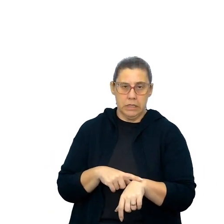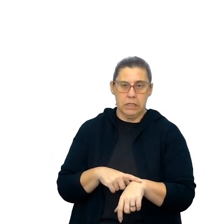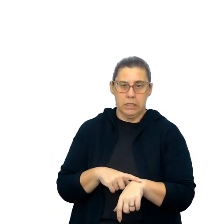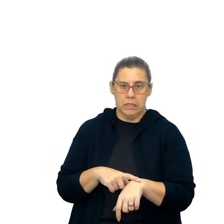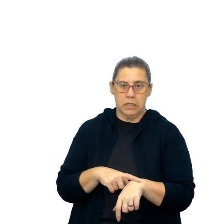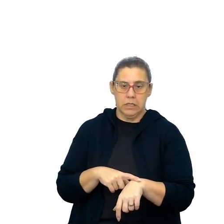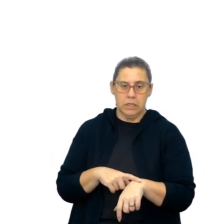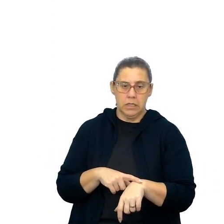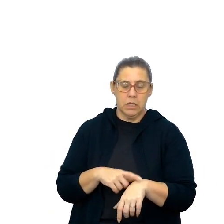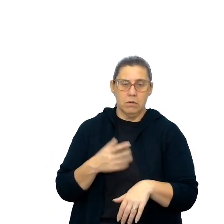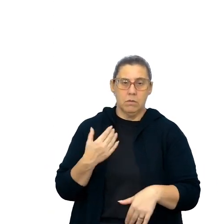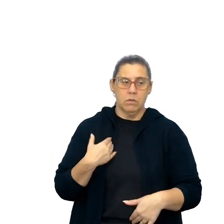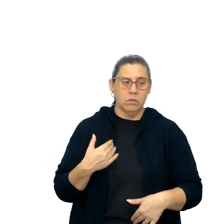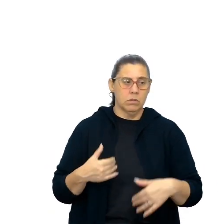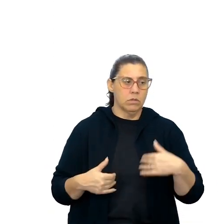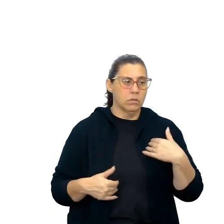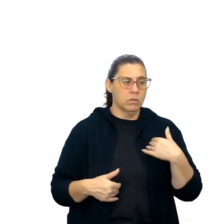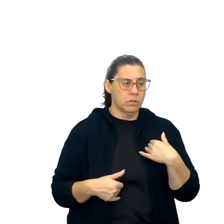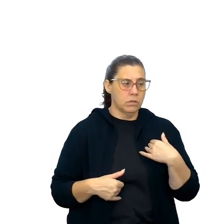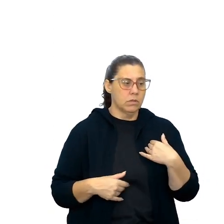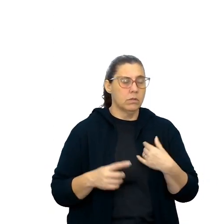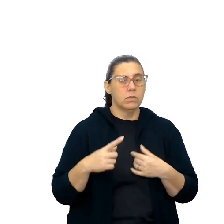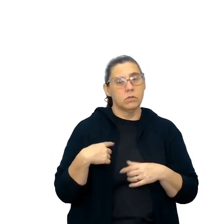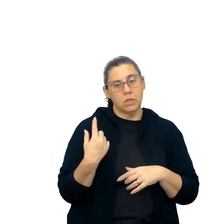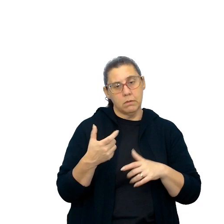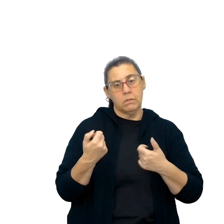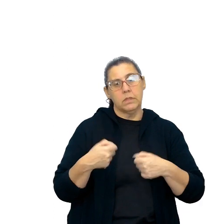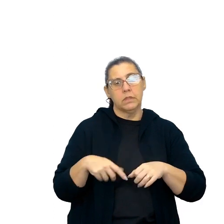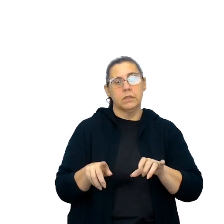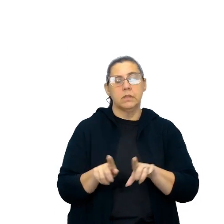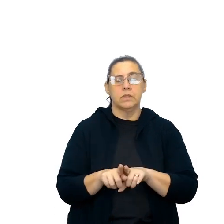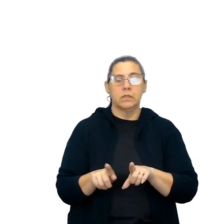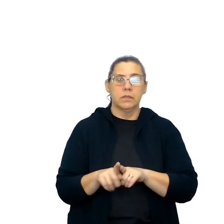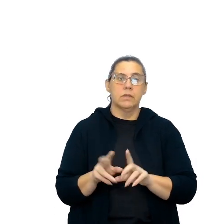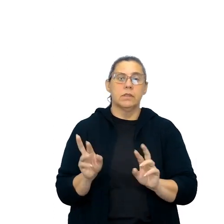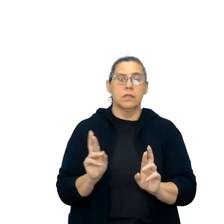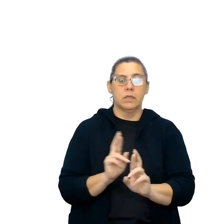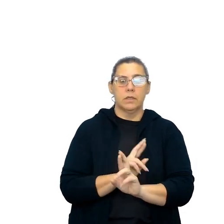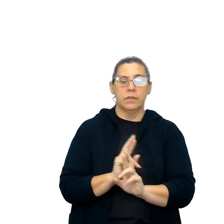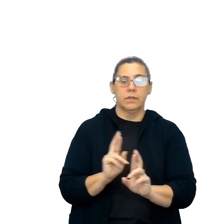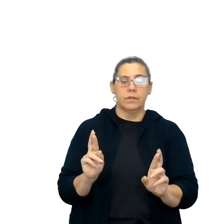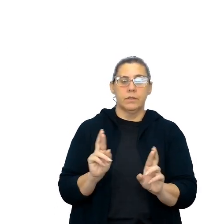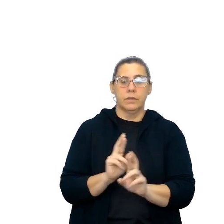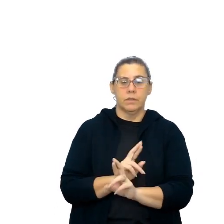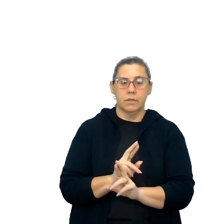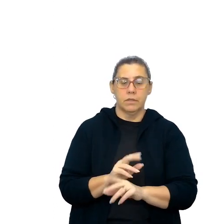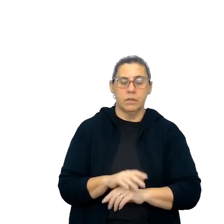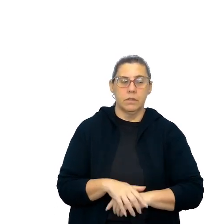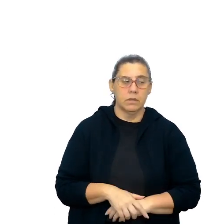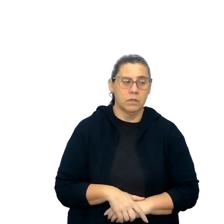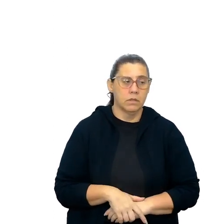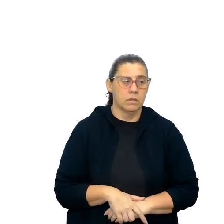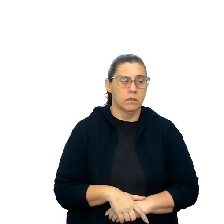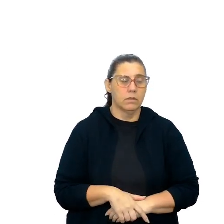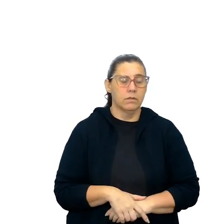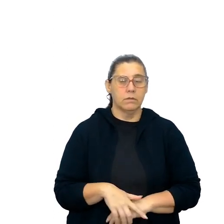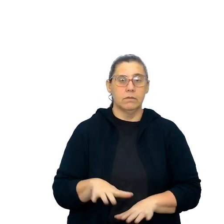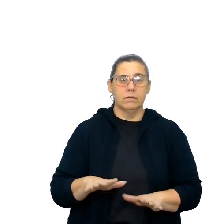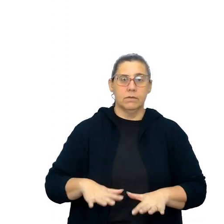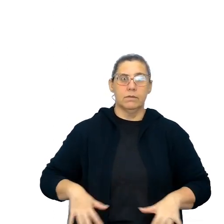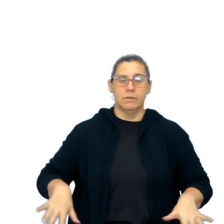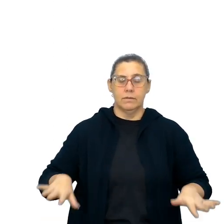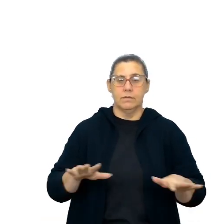de corpo e espaço, né, a gente precisa também ter a relação desse espaço,